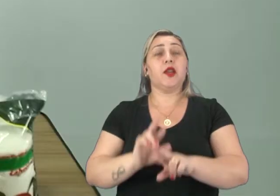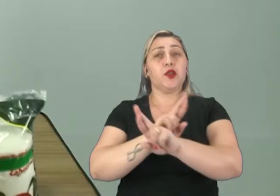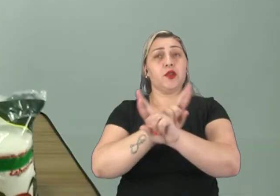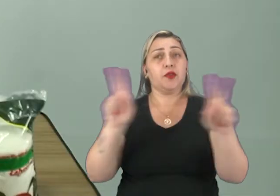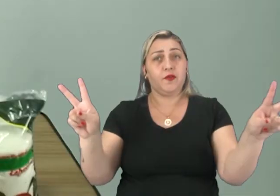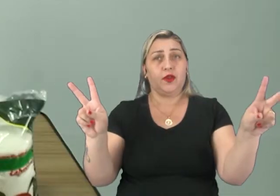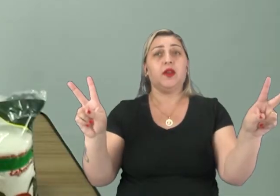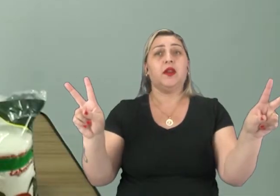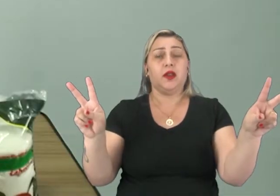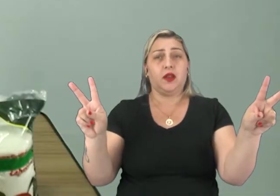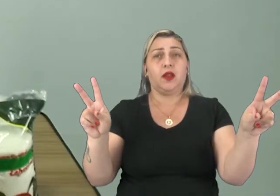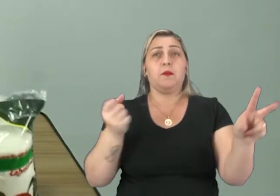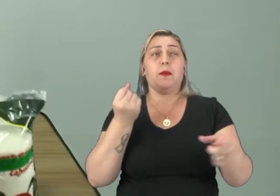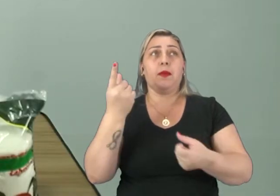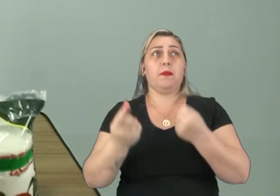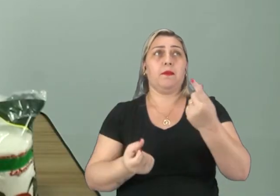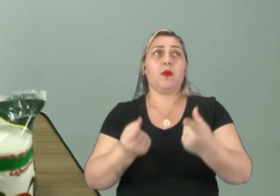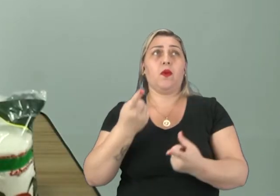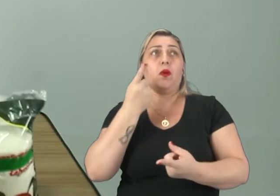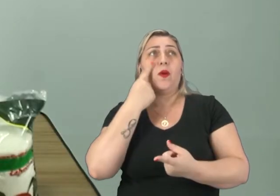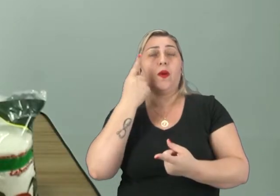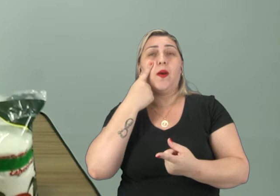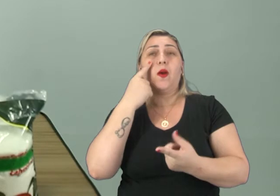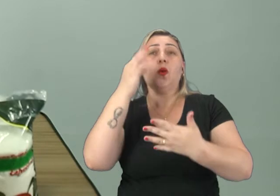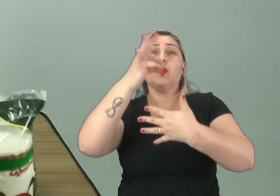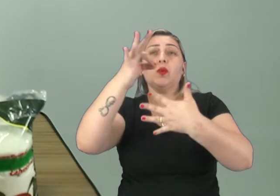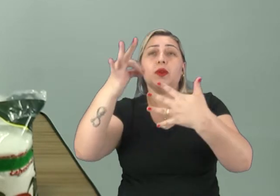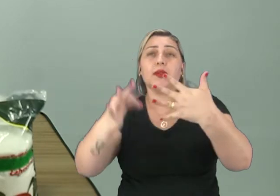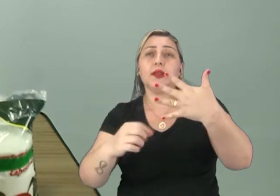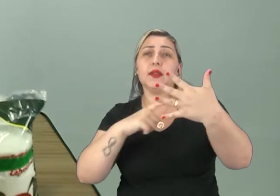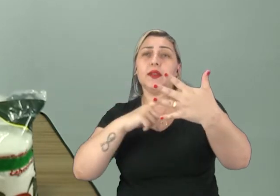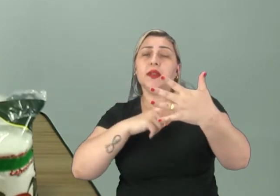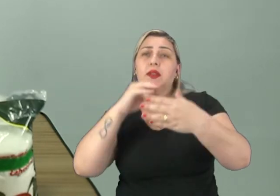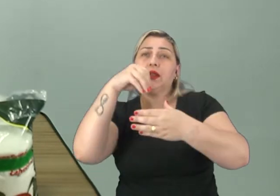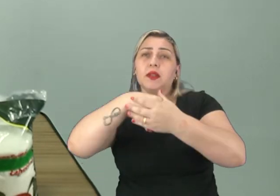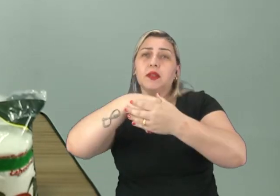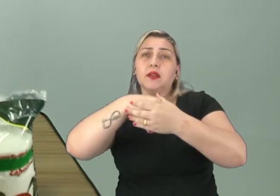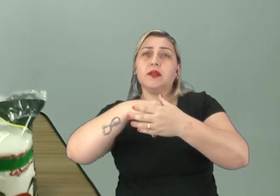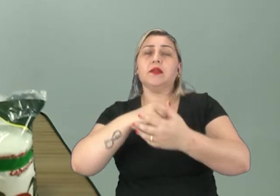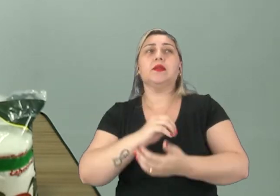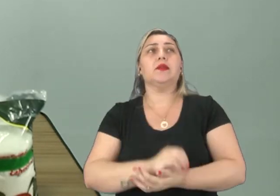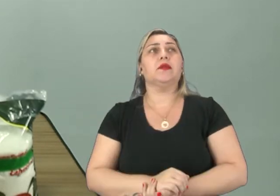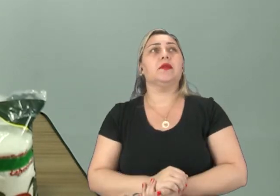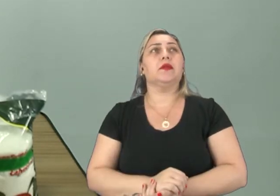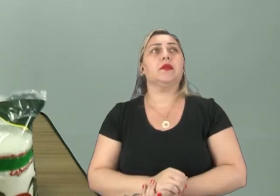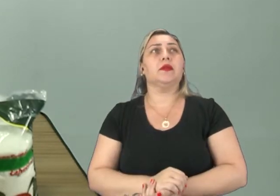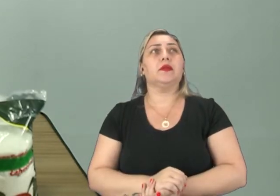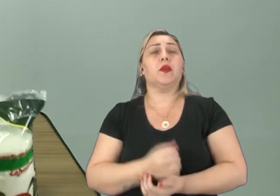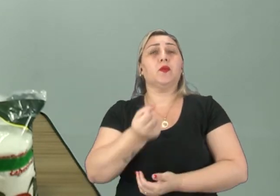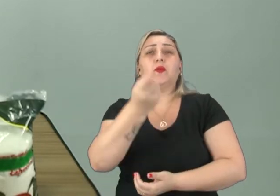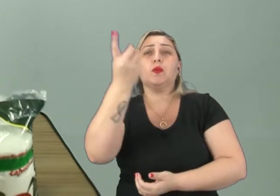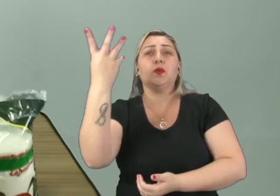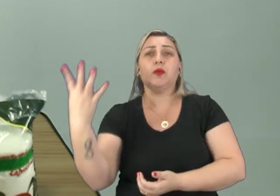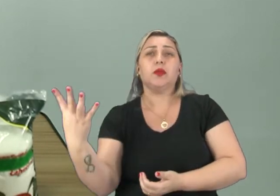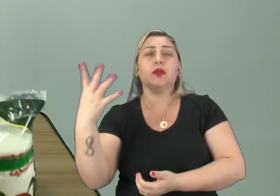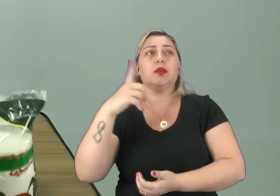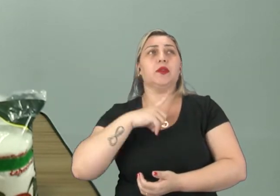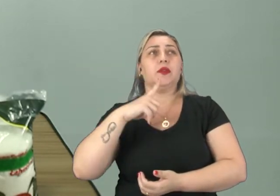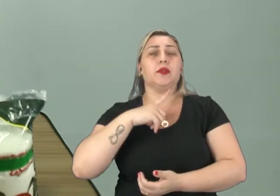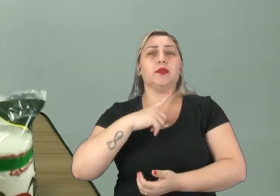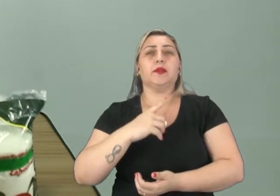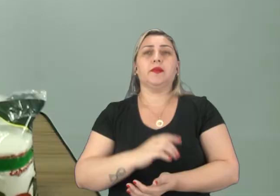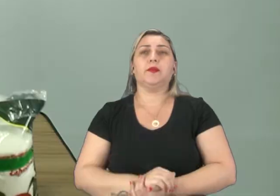diferença do macarrão instantâneo para a pipoca é isso aqui, ó, os ingredientes. Olha só a quantidade de